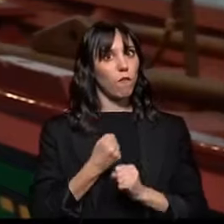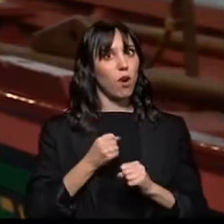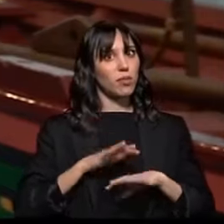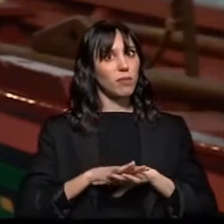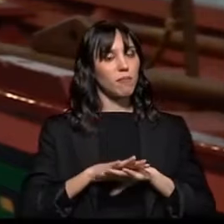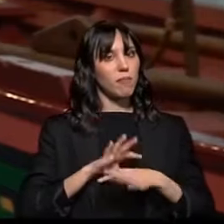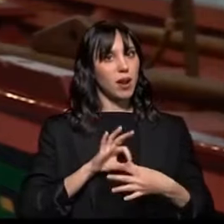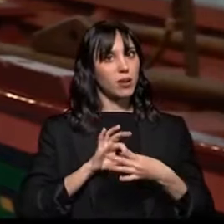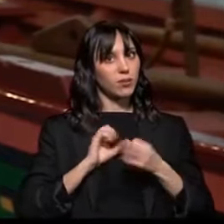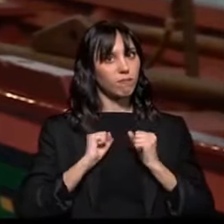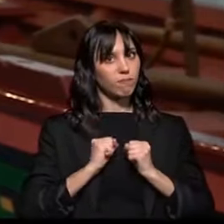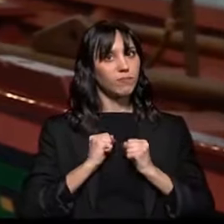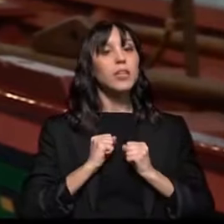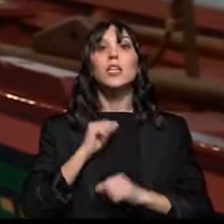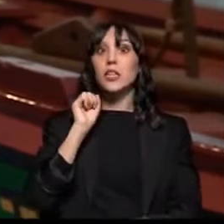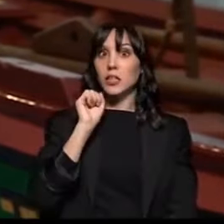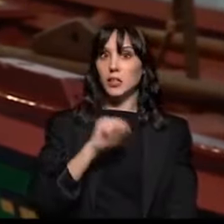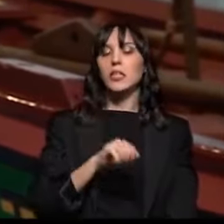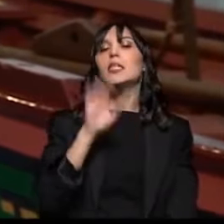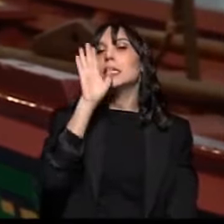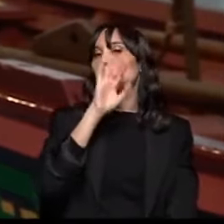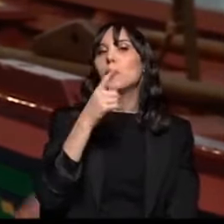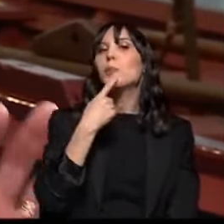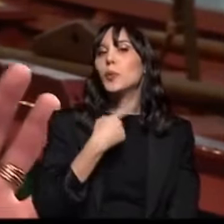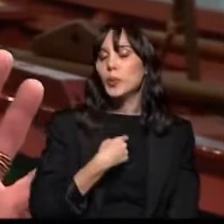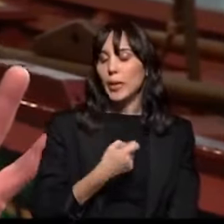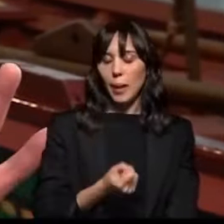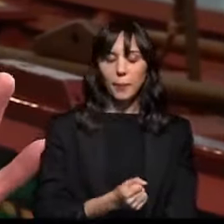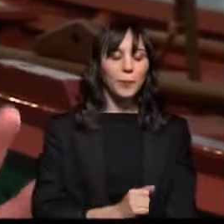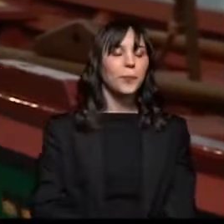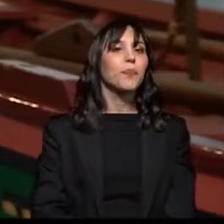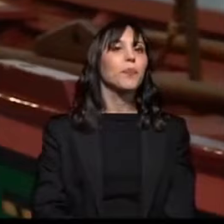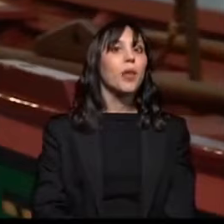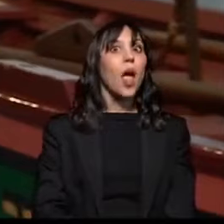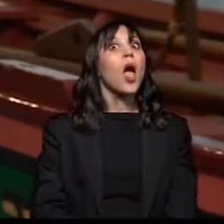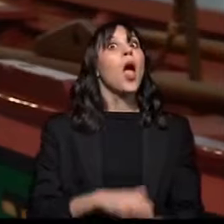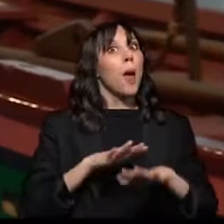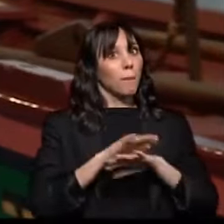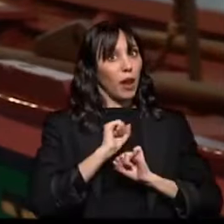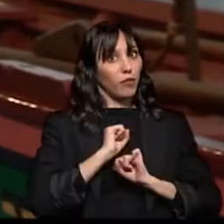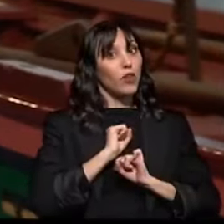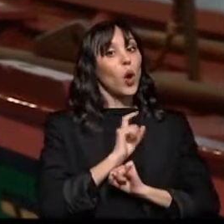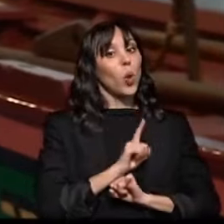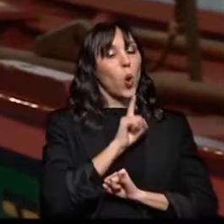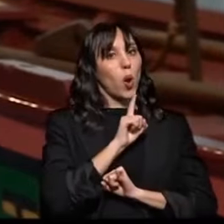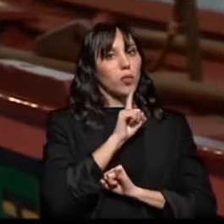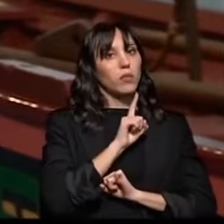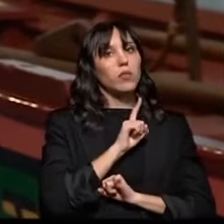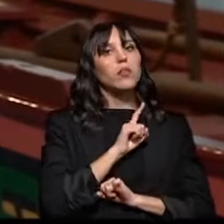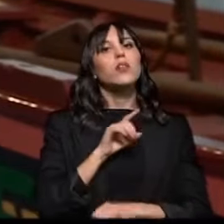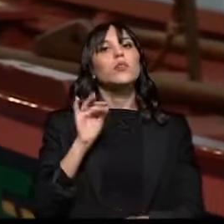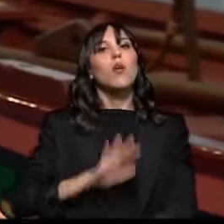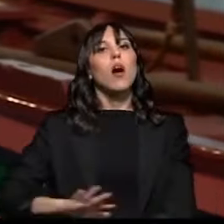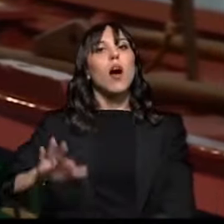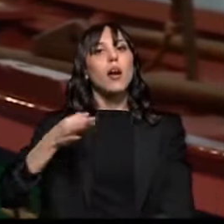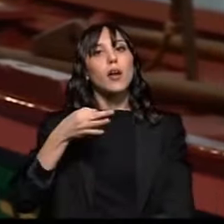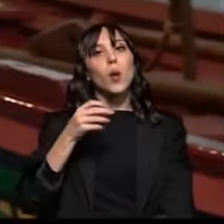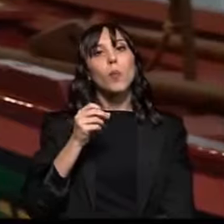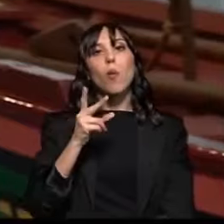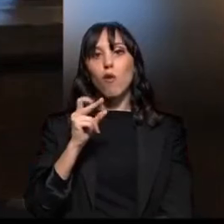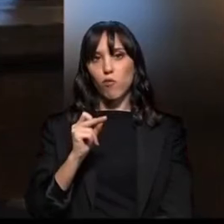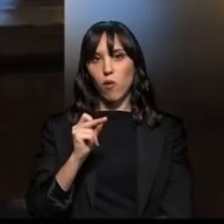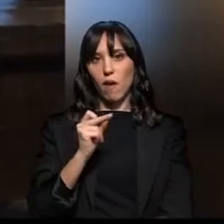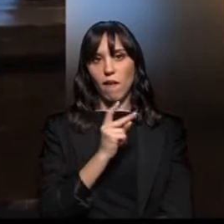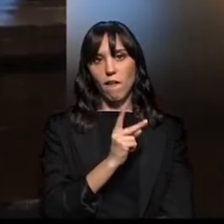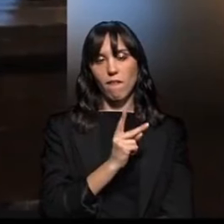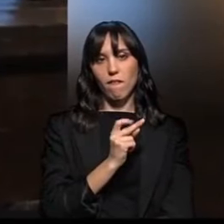O meu bairro, se me perguntarem, o meu bairro é o bairro Norte. E a sua terra é Póvoa de Varzim? Mas a minha terra é Póvoa de